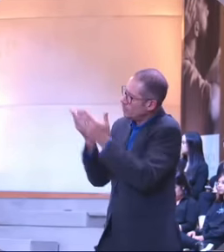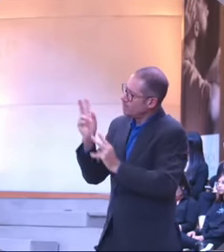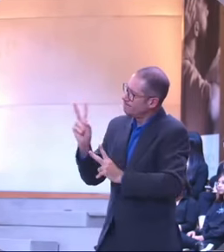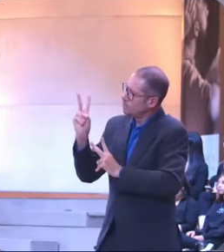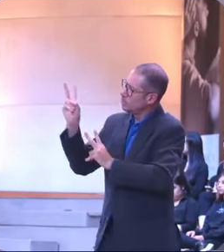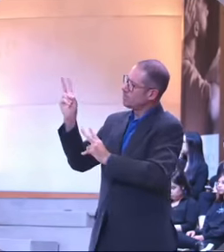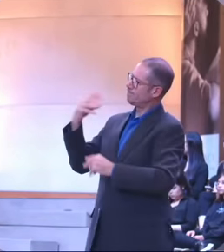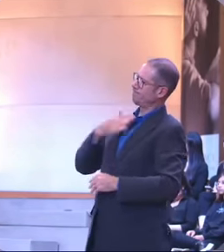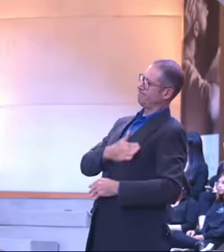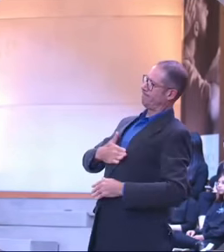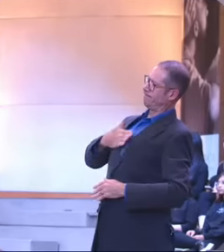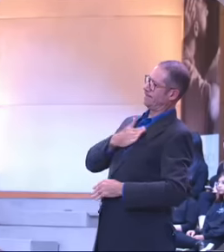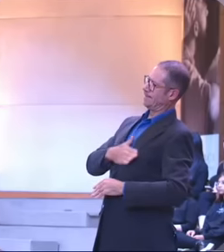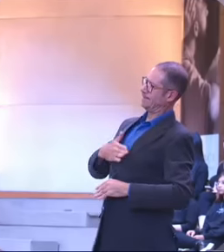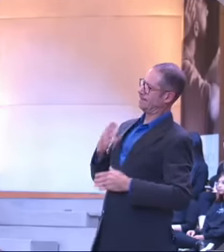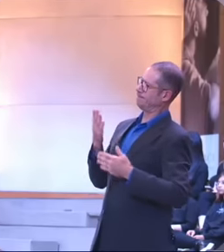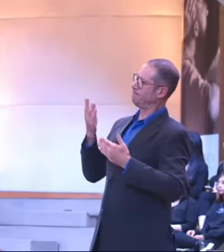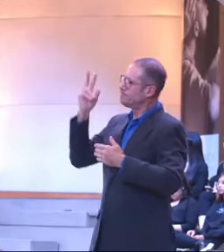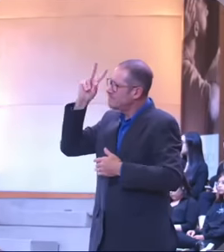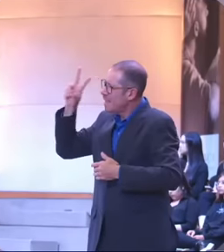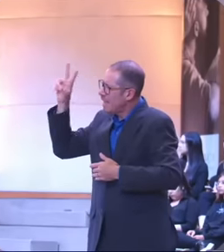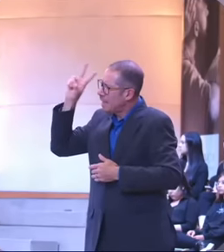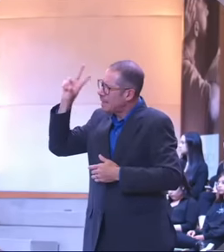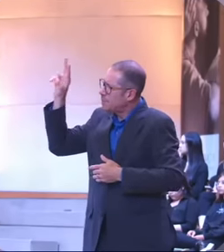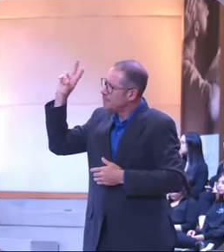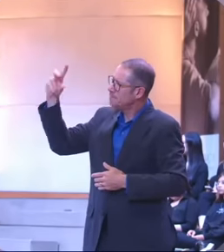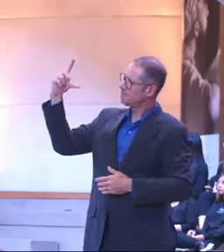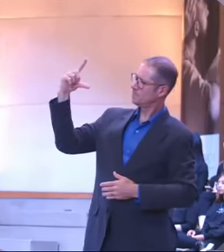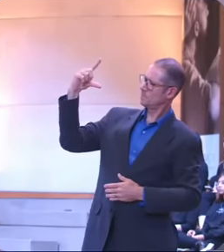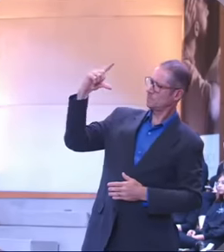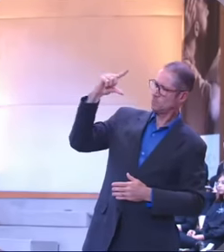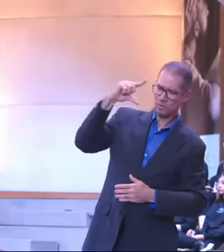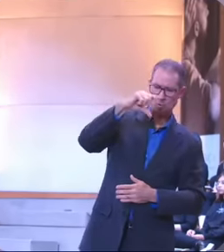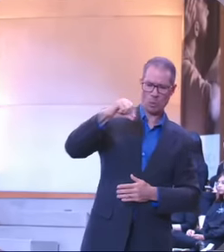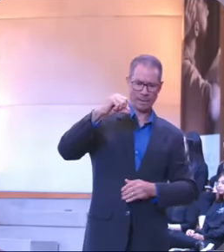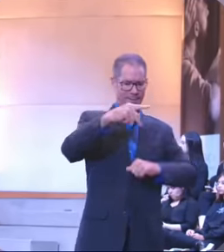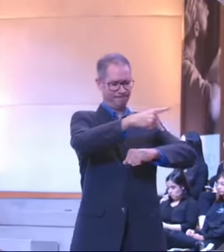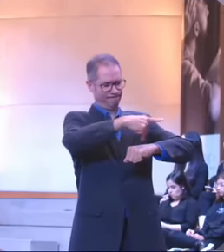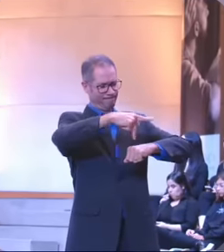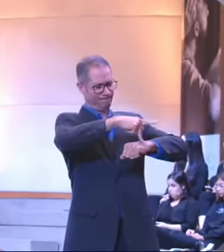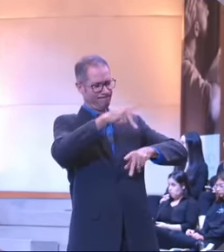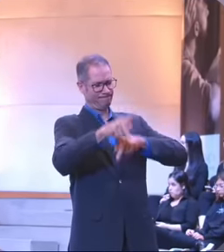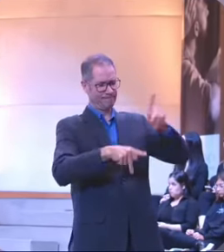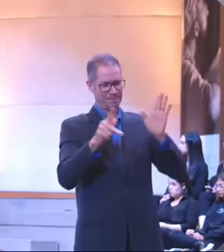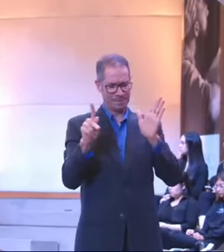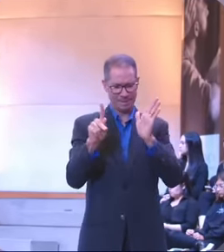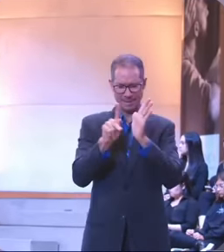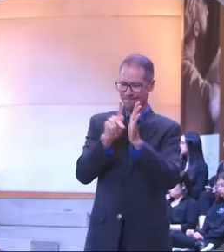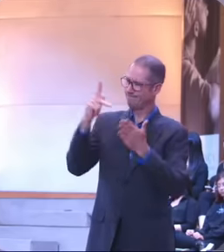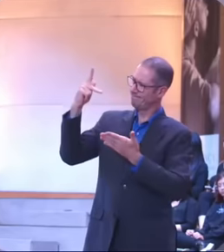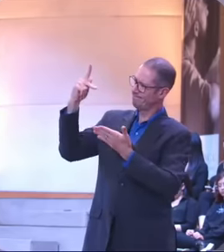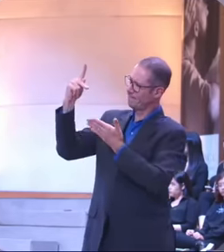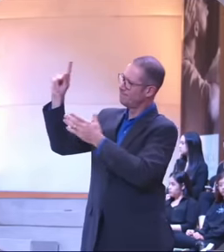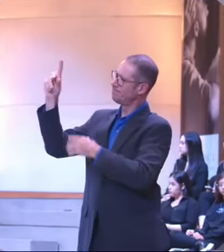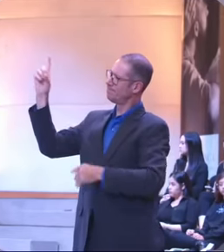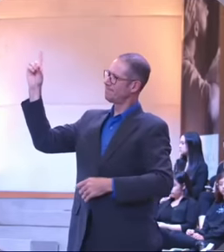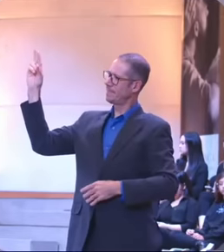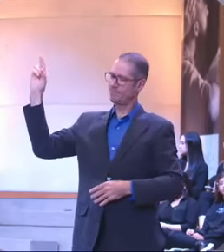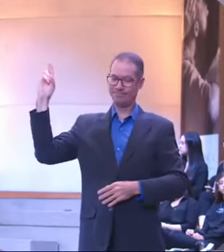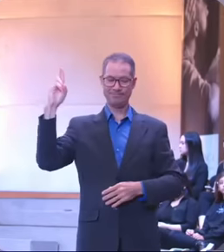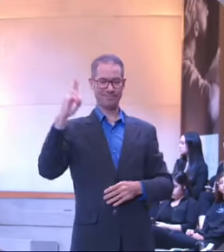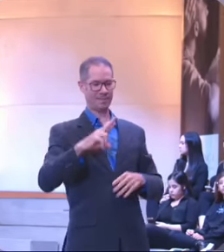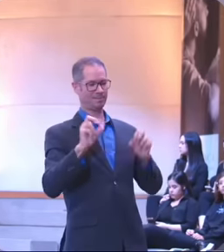te agradar. E lembra que escolheste essa nação para ser tua. E Deus